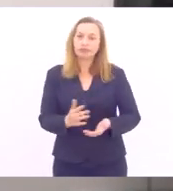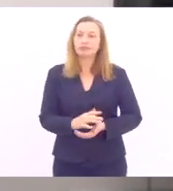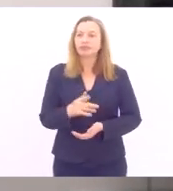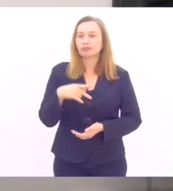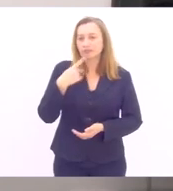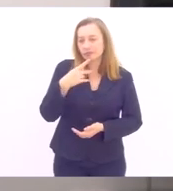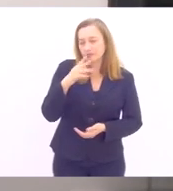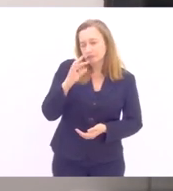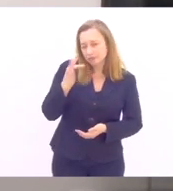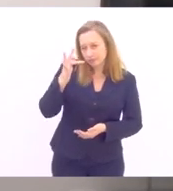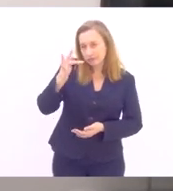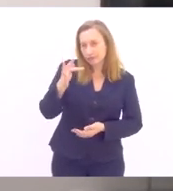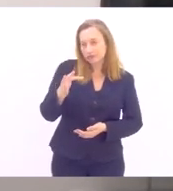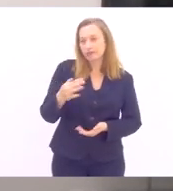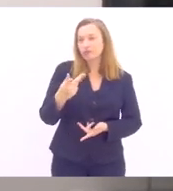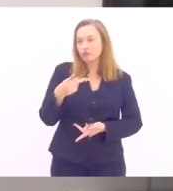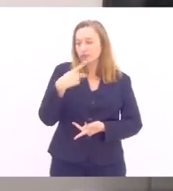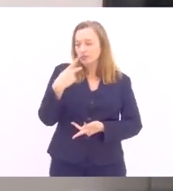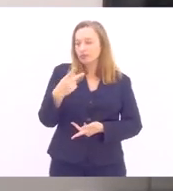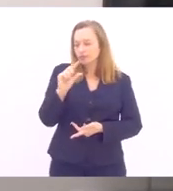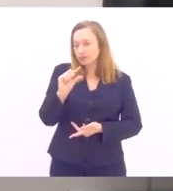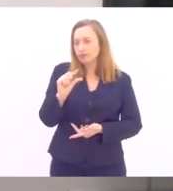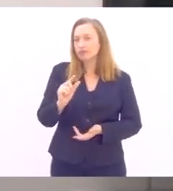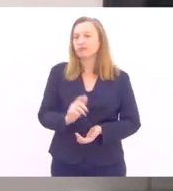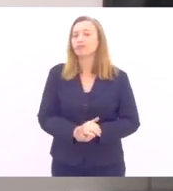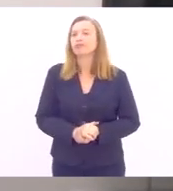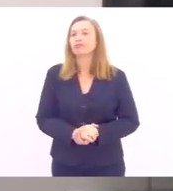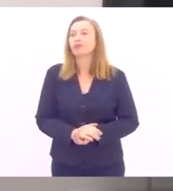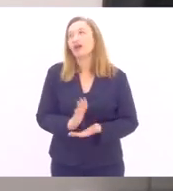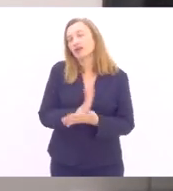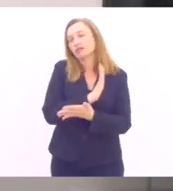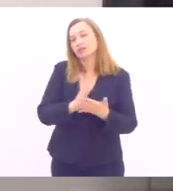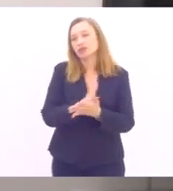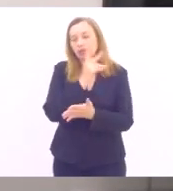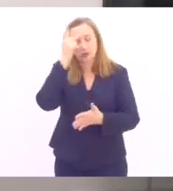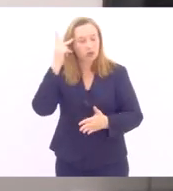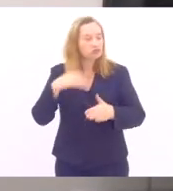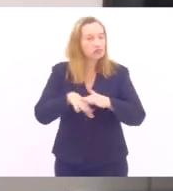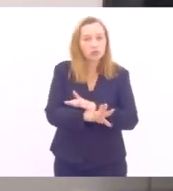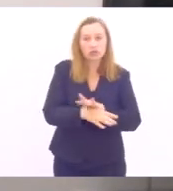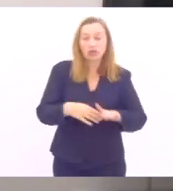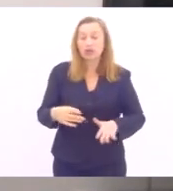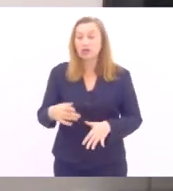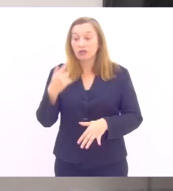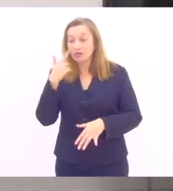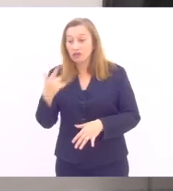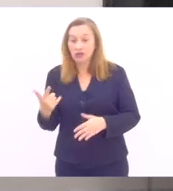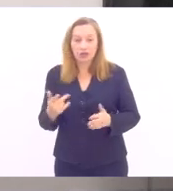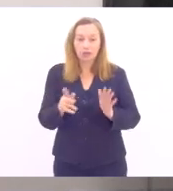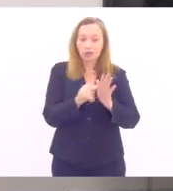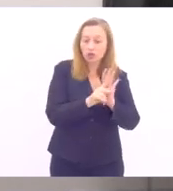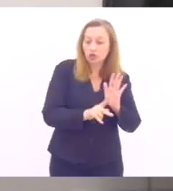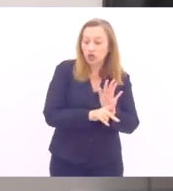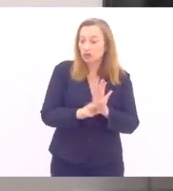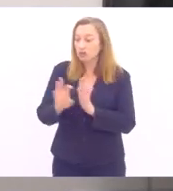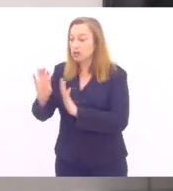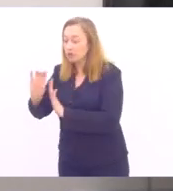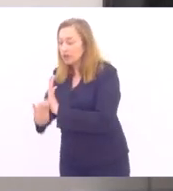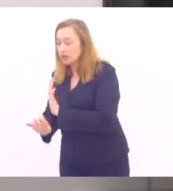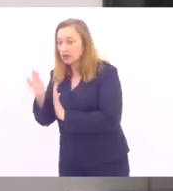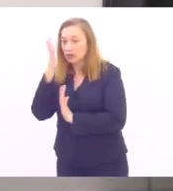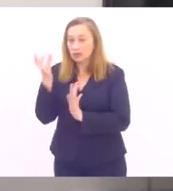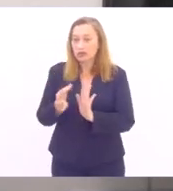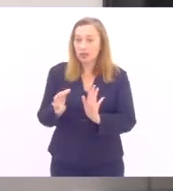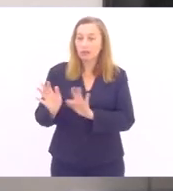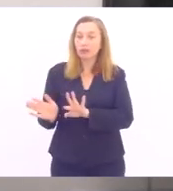prévio, um comentário, né? Porque muitas vezes as pessoas não estão acostumadas, vem o projeto, vem a emenda, e o que realmente essa emenda está querendo. Então há